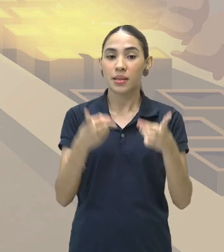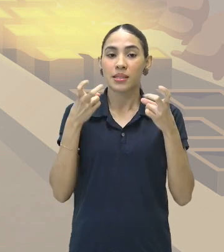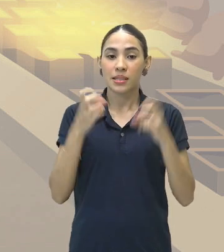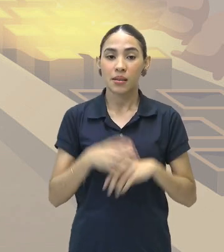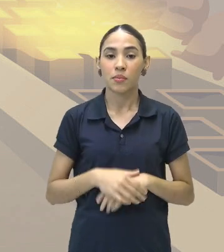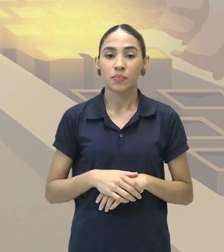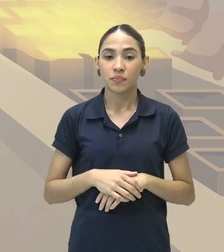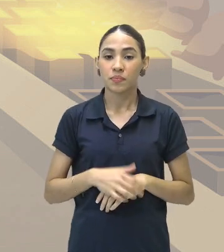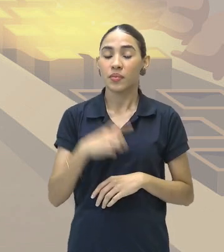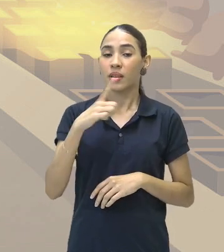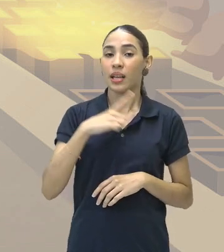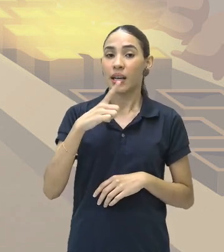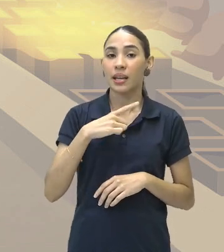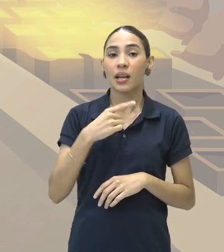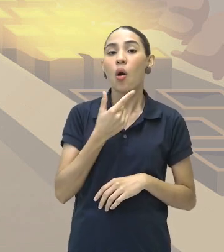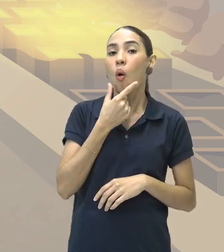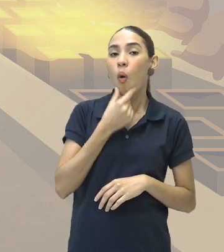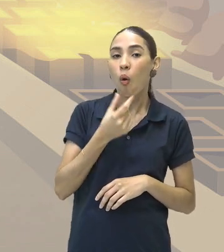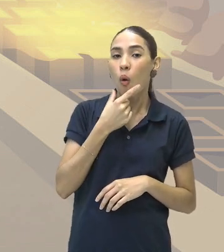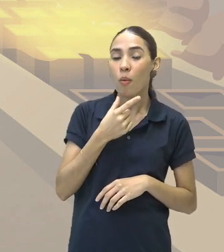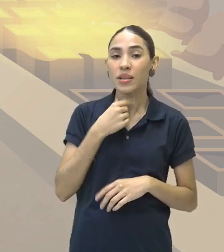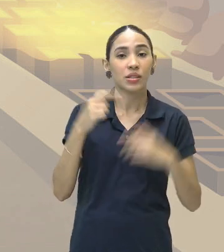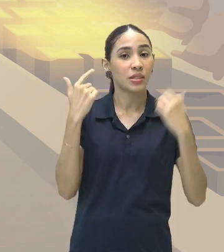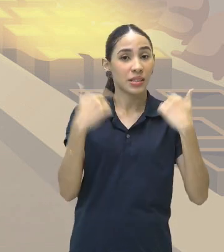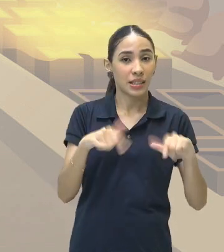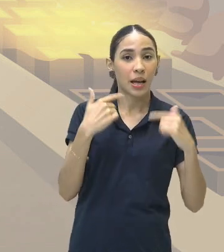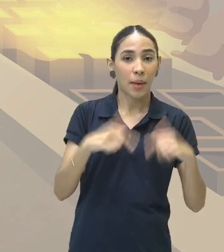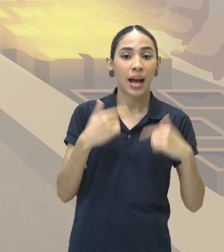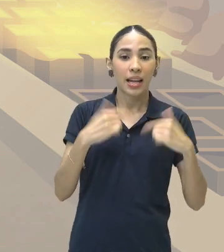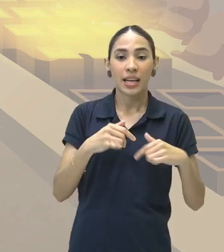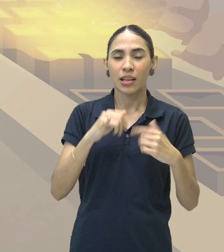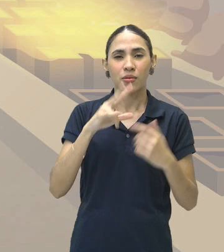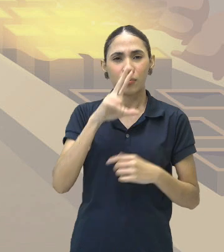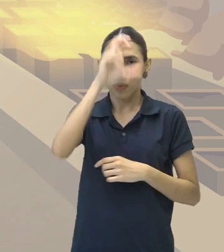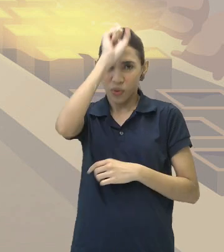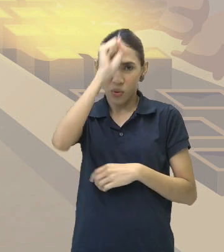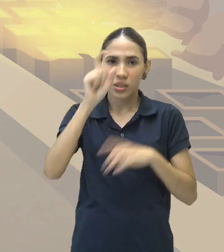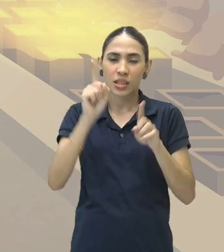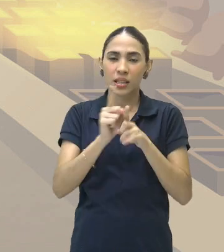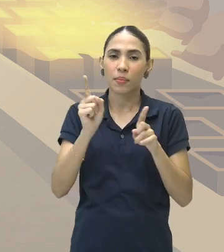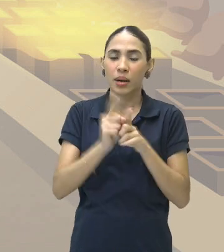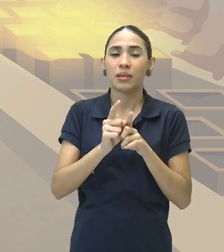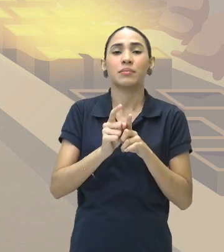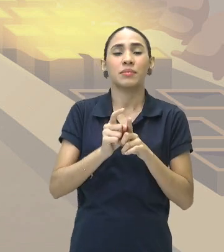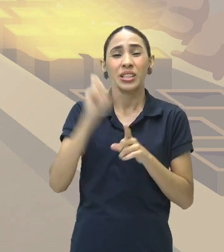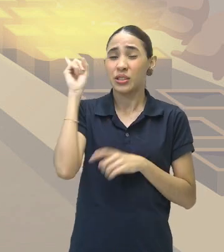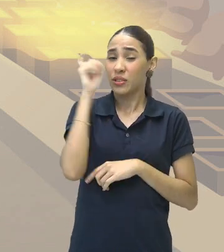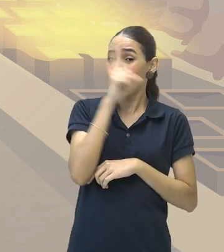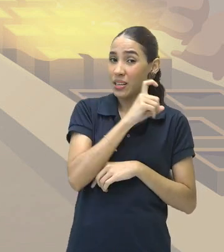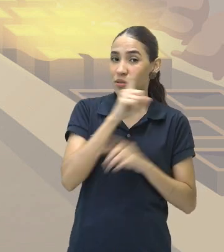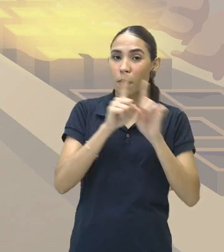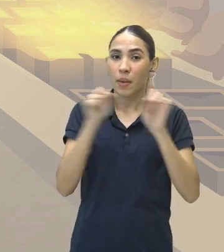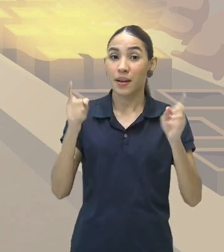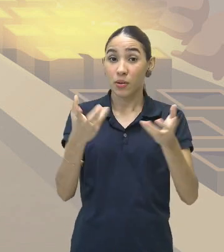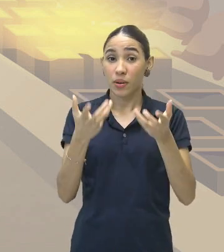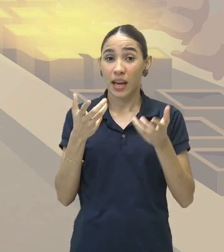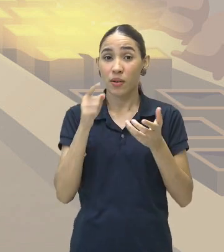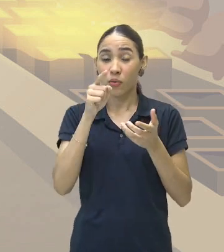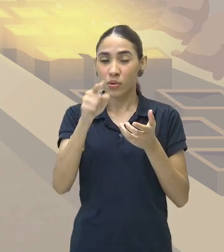aqui diante de homens que estão trabalhando com afinco, um trabalho duro. Mas eu quero que vocês